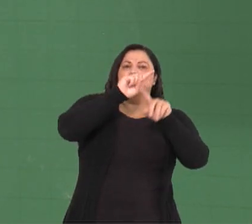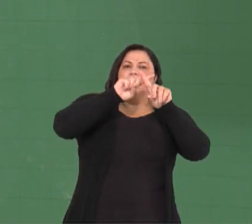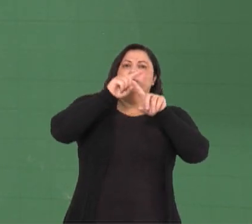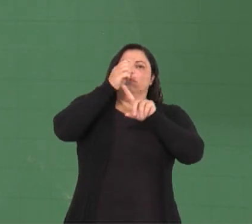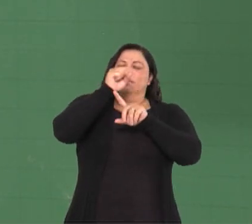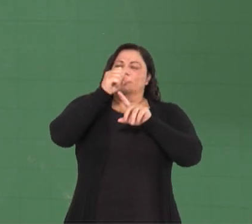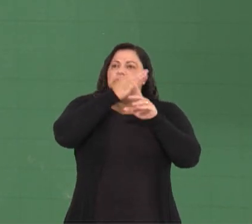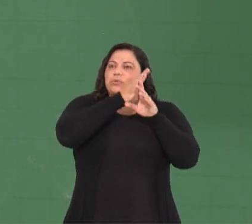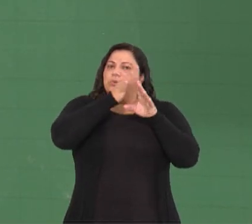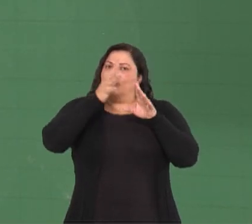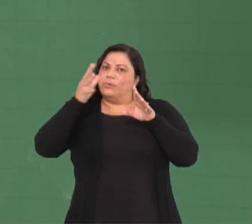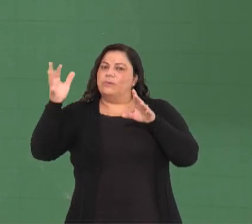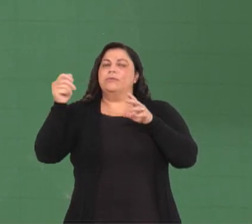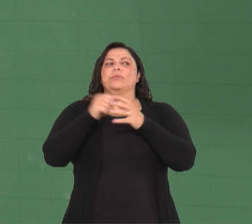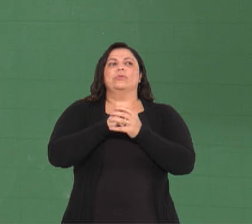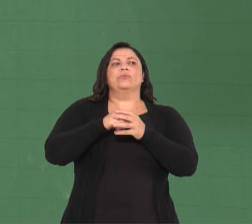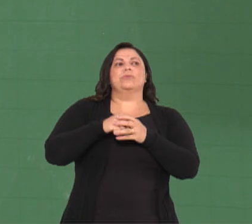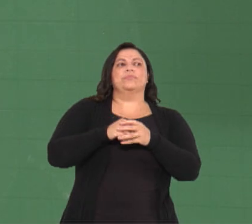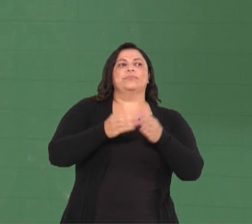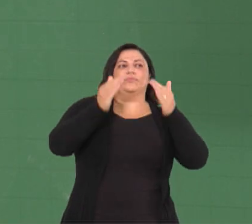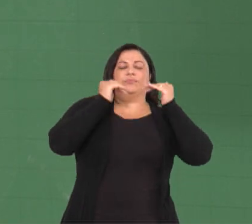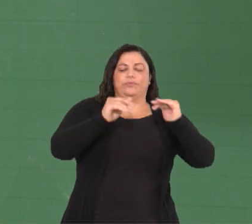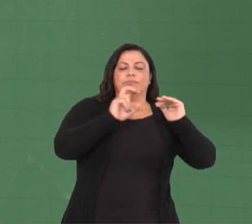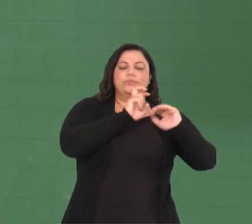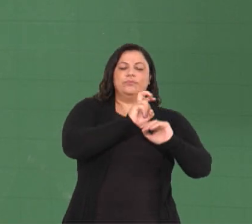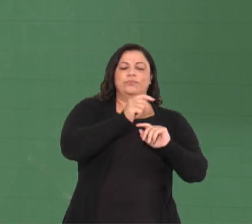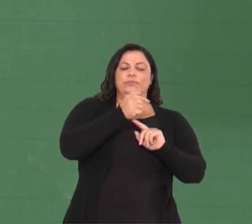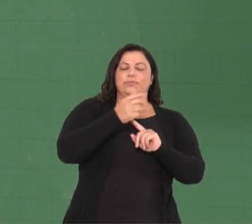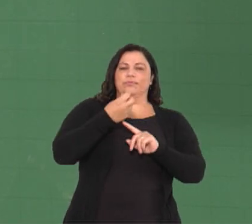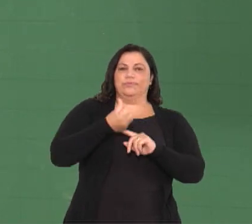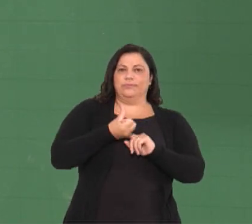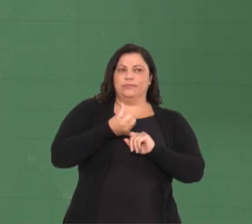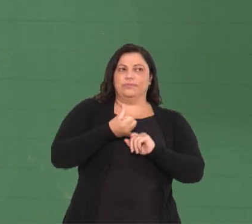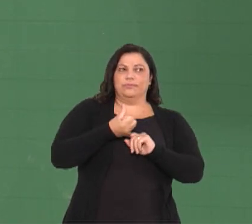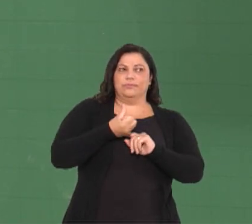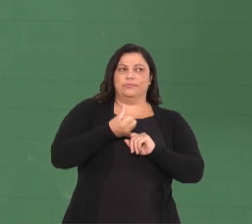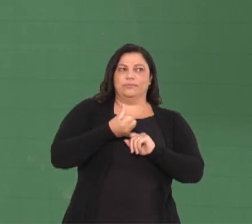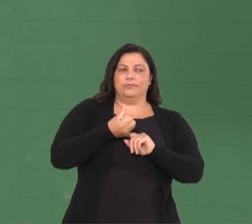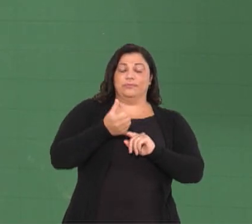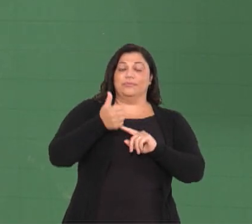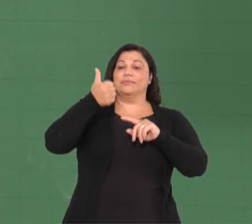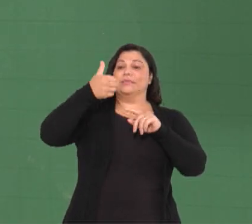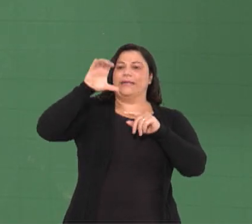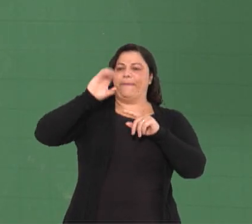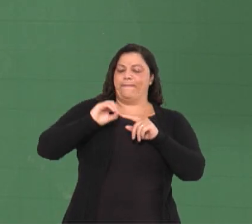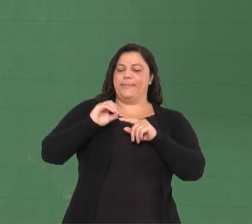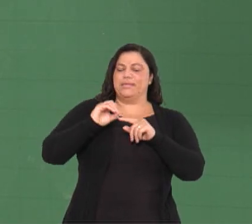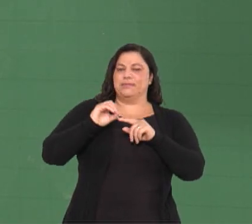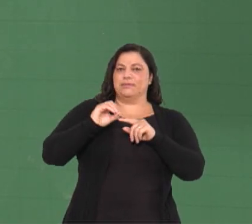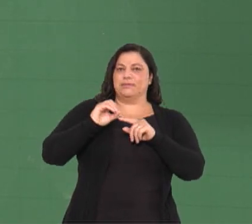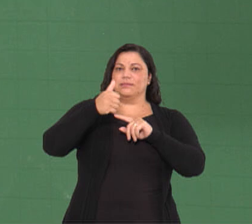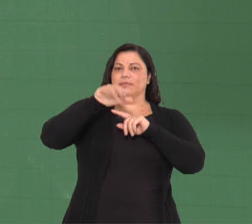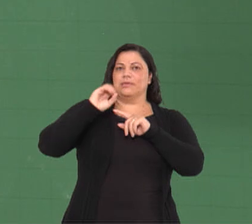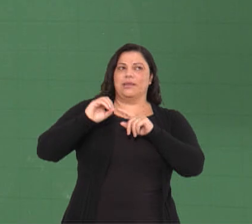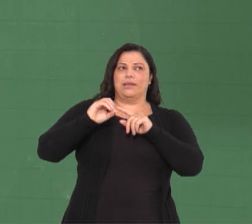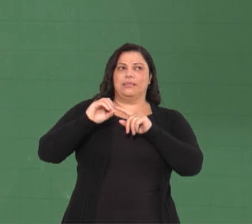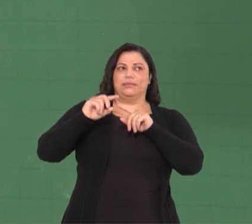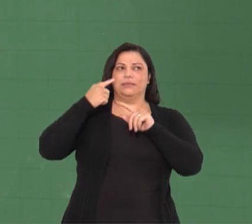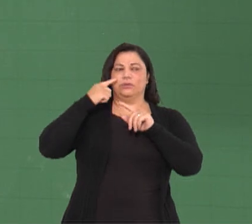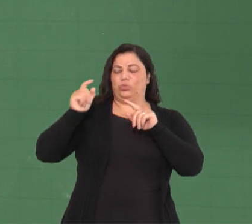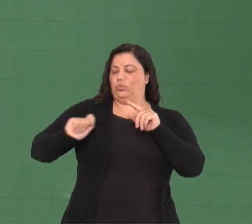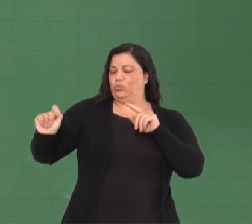vezes 8, 576, repete a base 10 e soma esses expoentes aí no